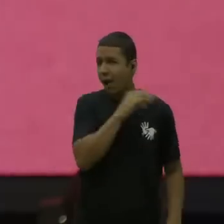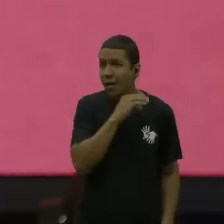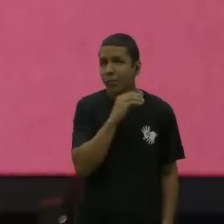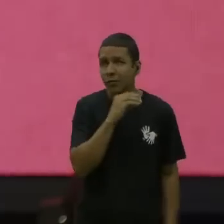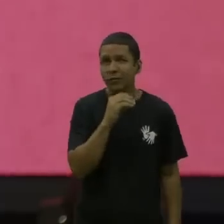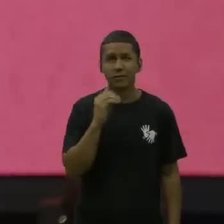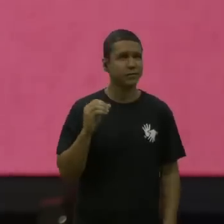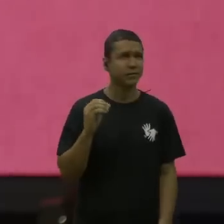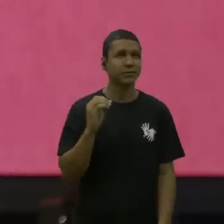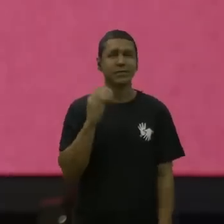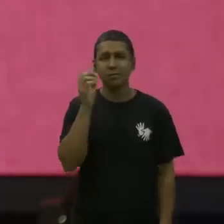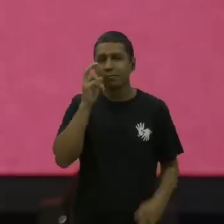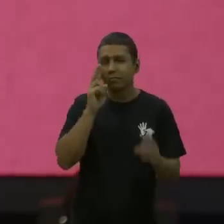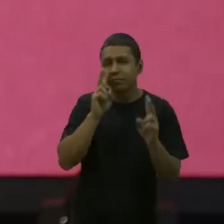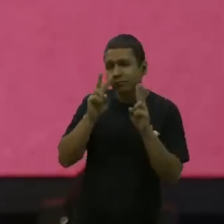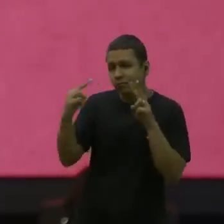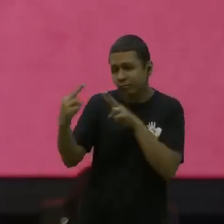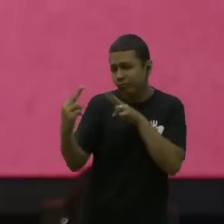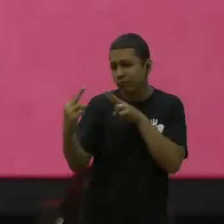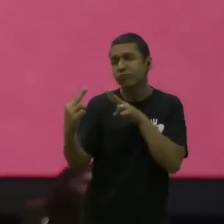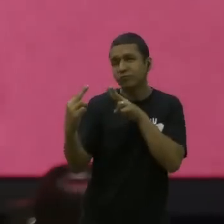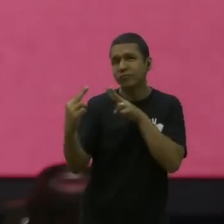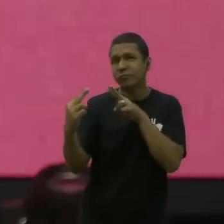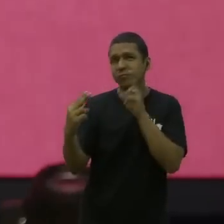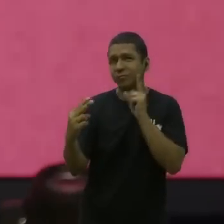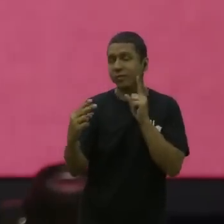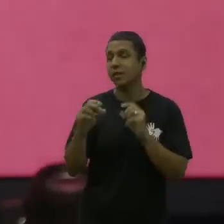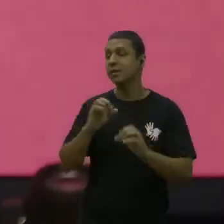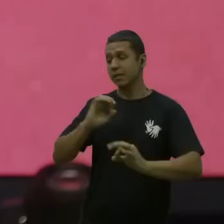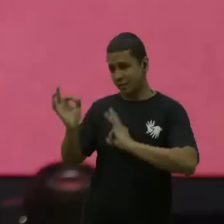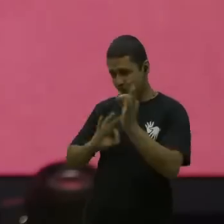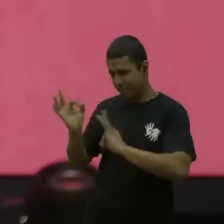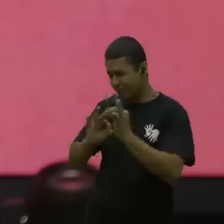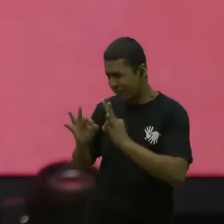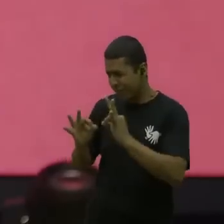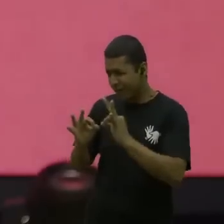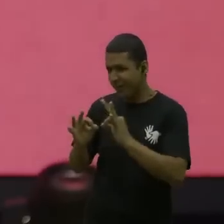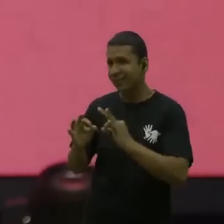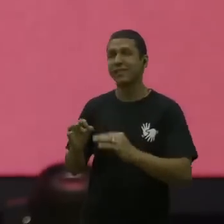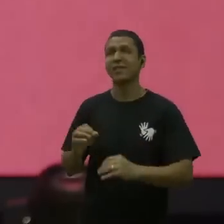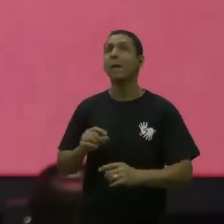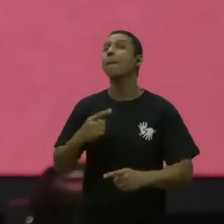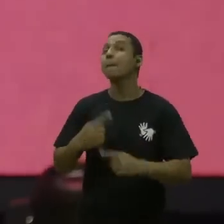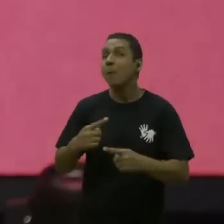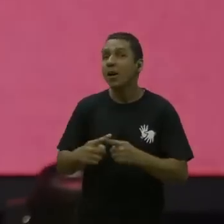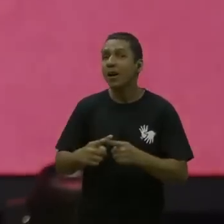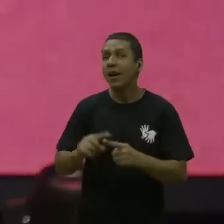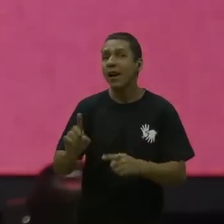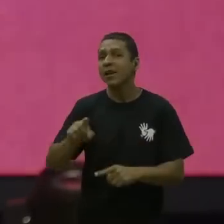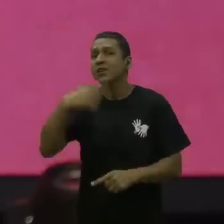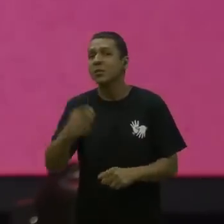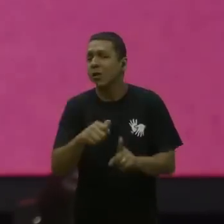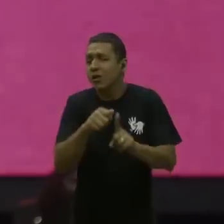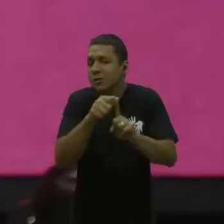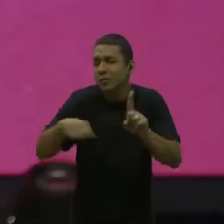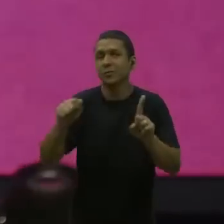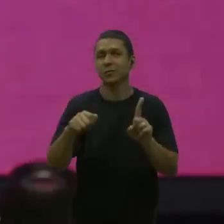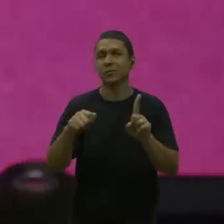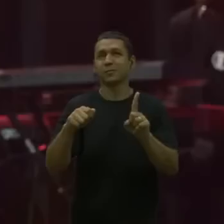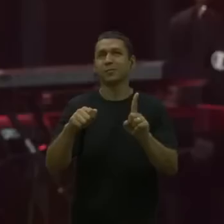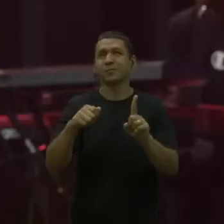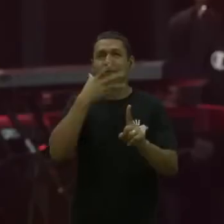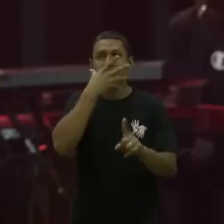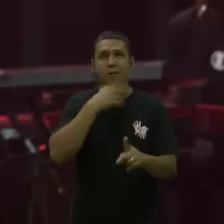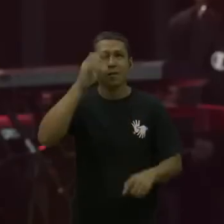para dar um susto. Olha nos olhos desse crente que está do seu lado e fala para ele: se prepare. Porque nesses próximos meses,